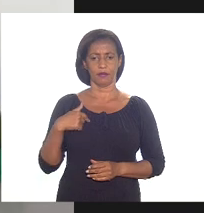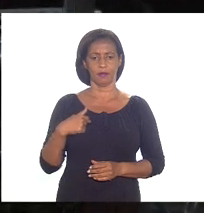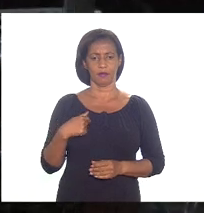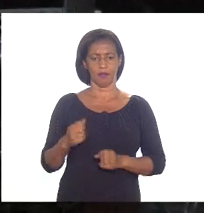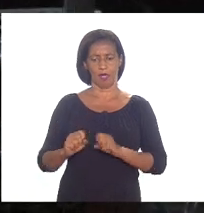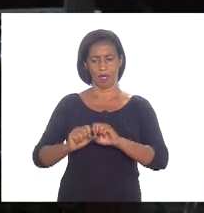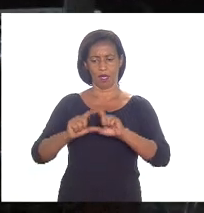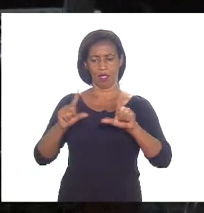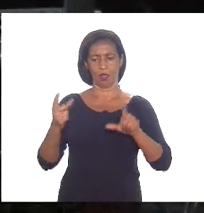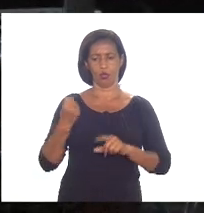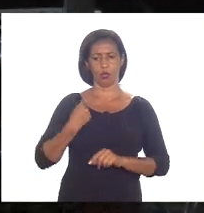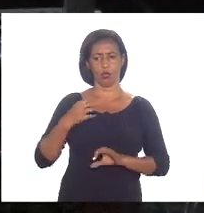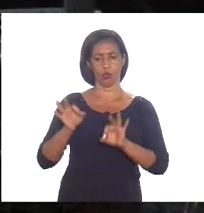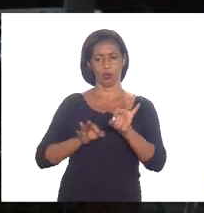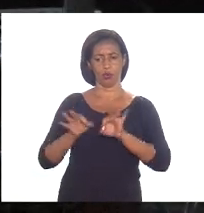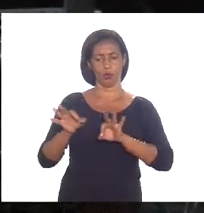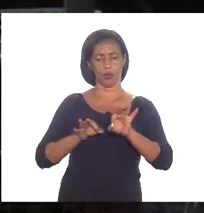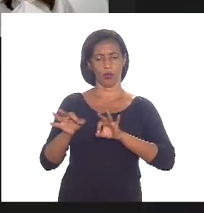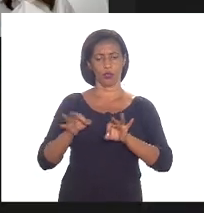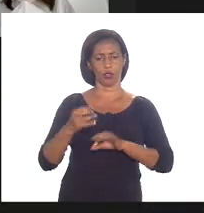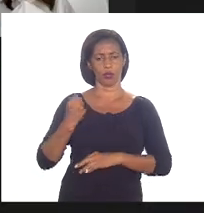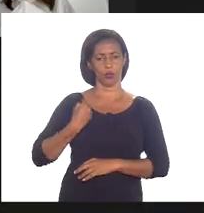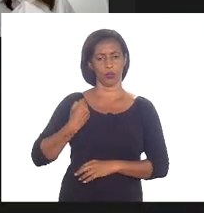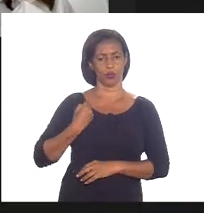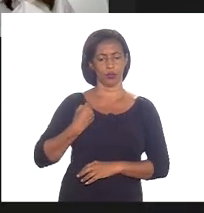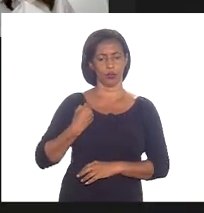Ok. É o projeto